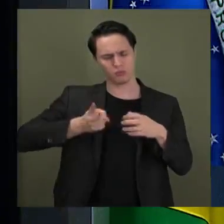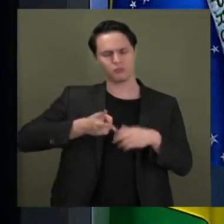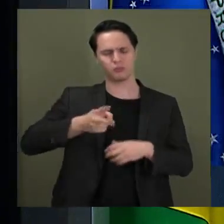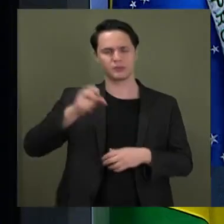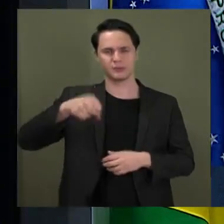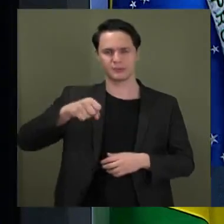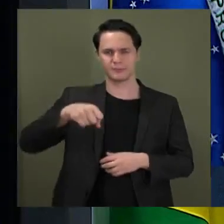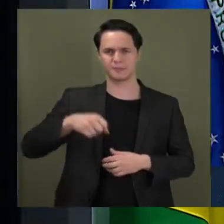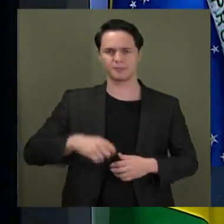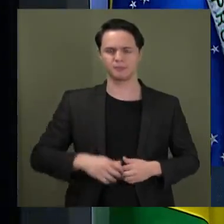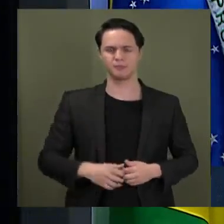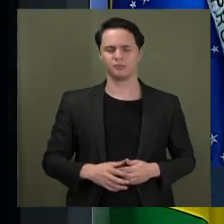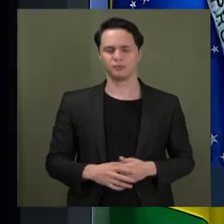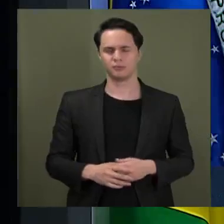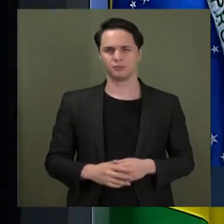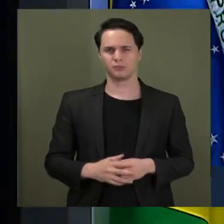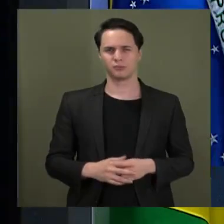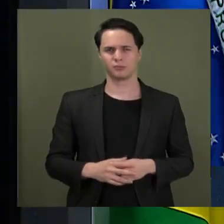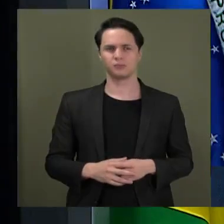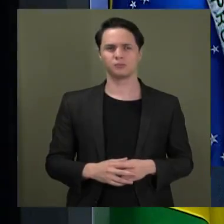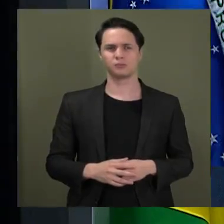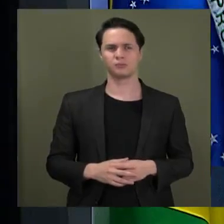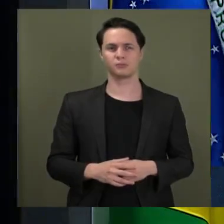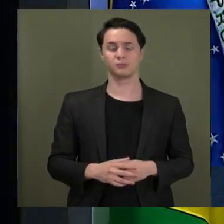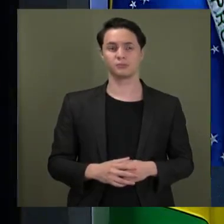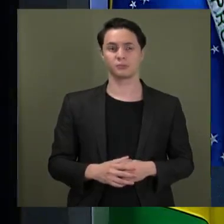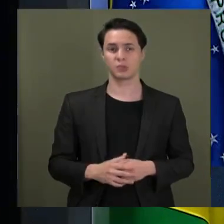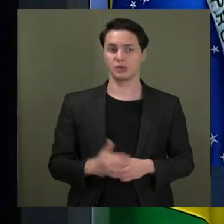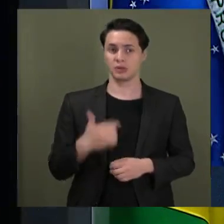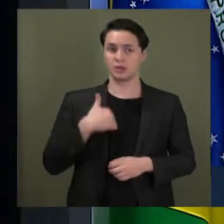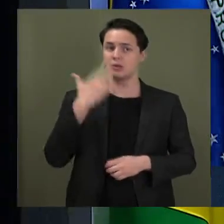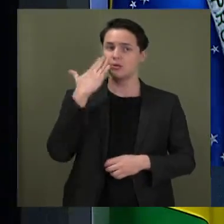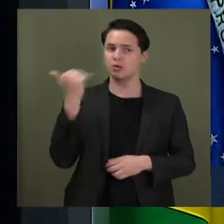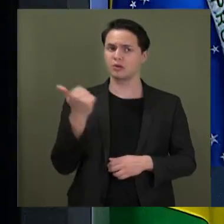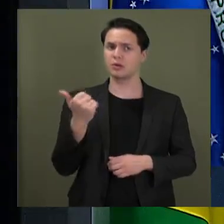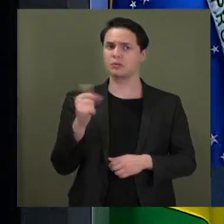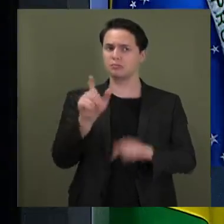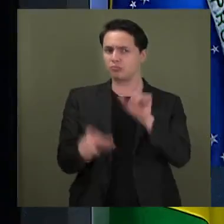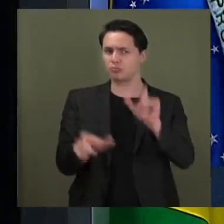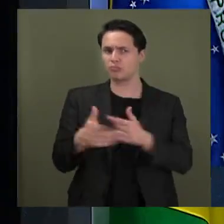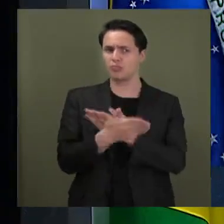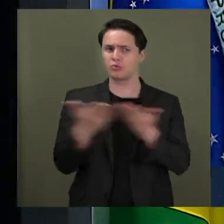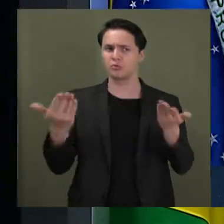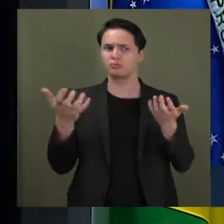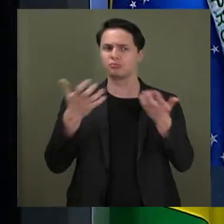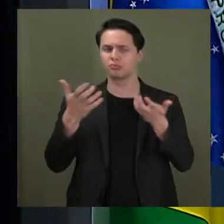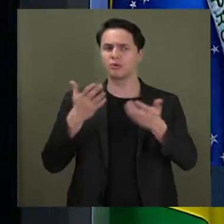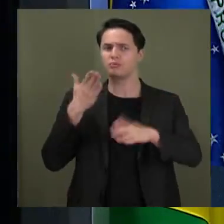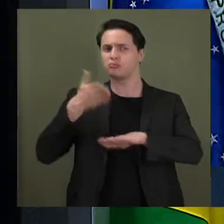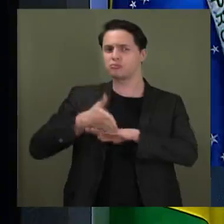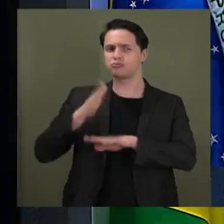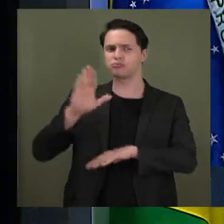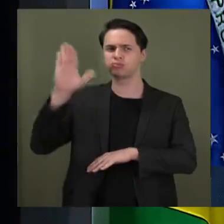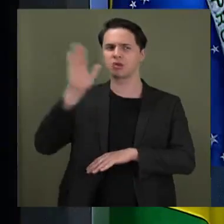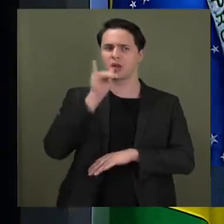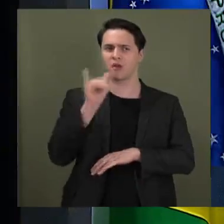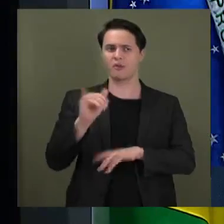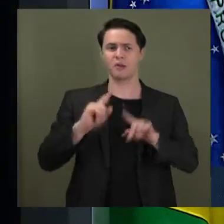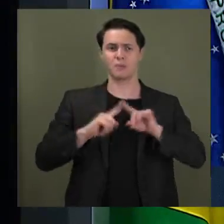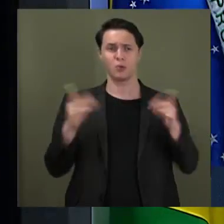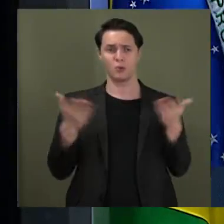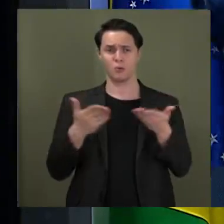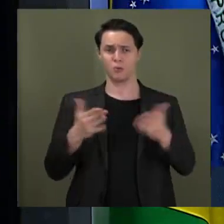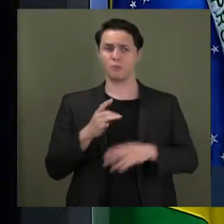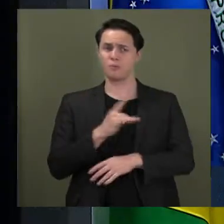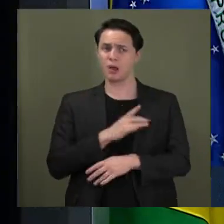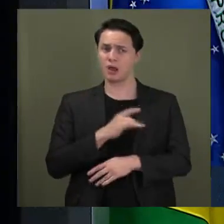fazendo. Sei que muitos parlamentares gostariam de estar também se manifestando, mas hoje existe um clima de medo